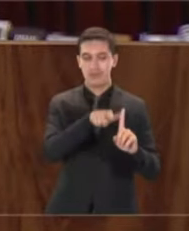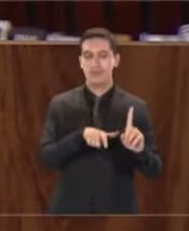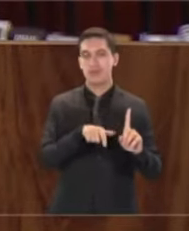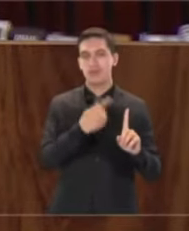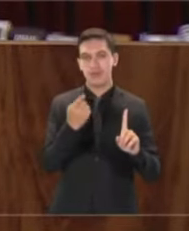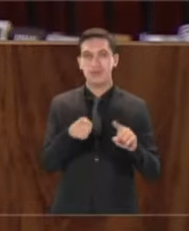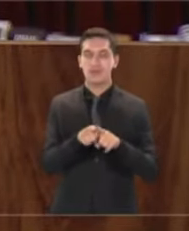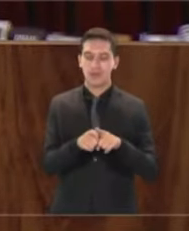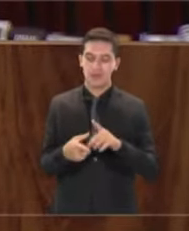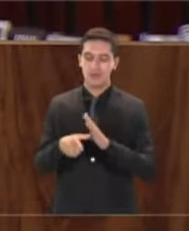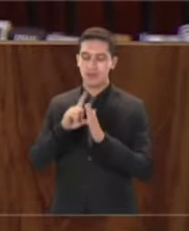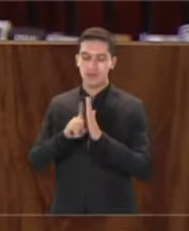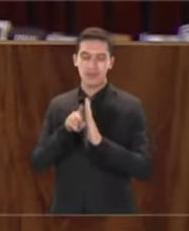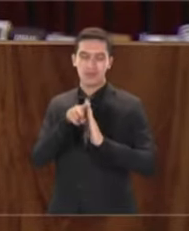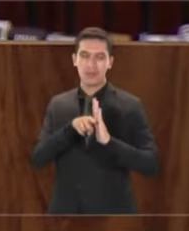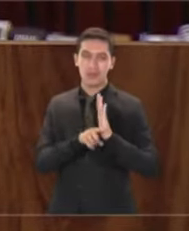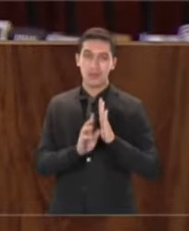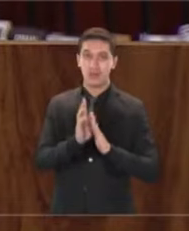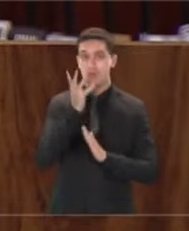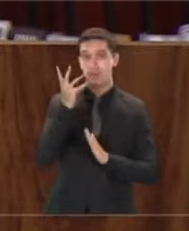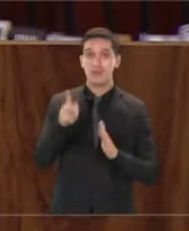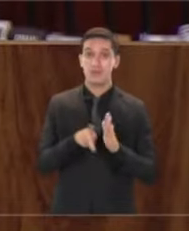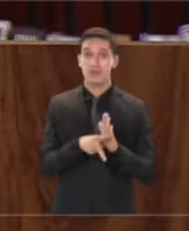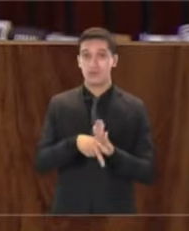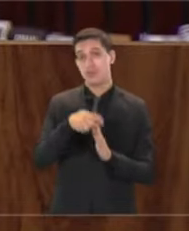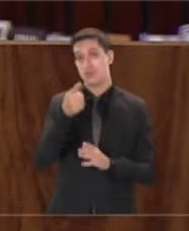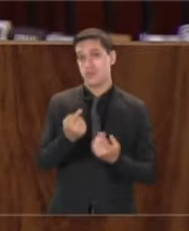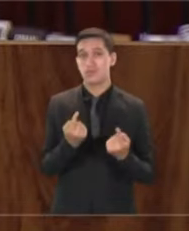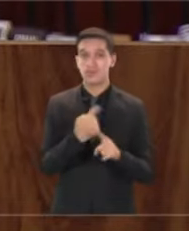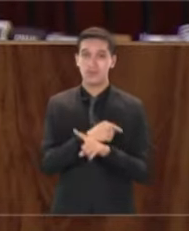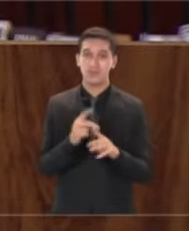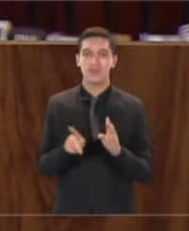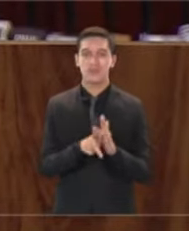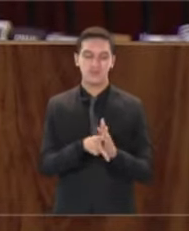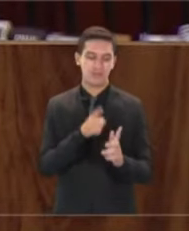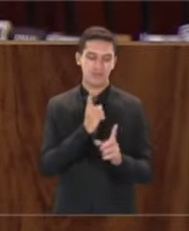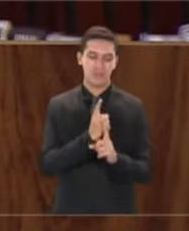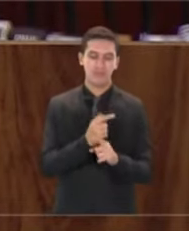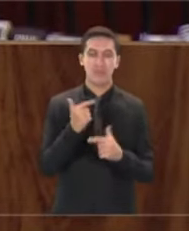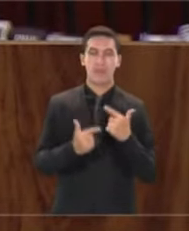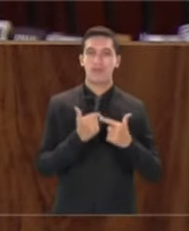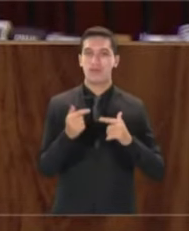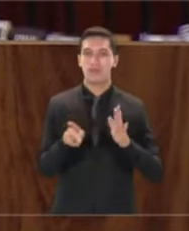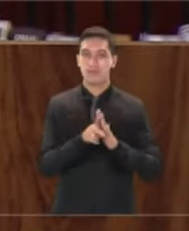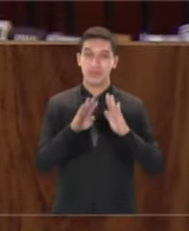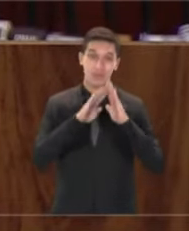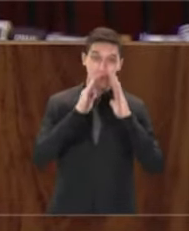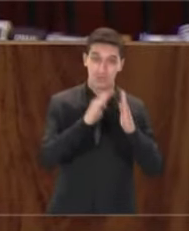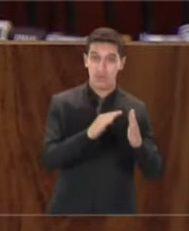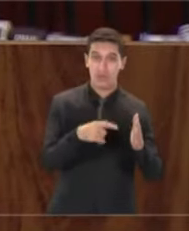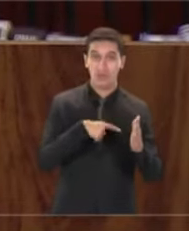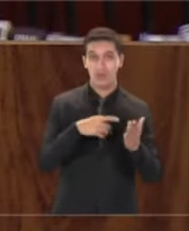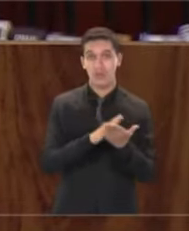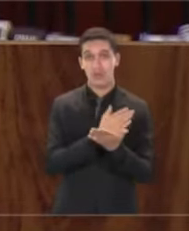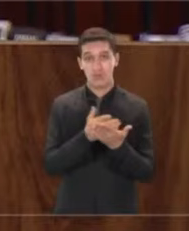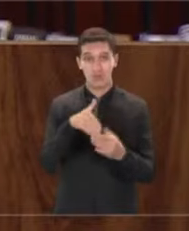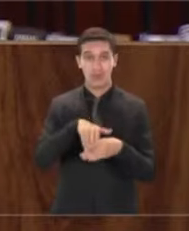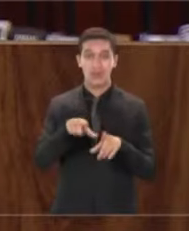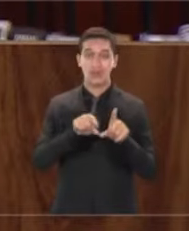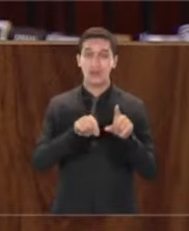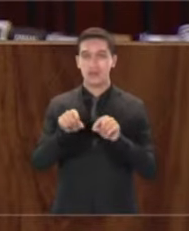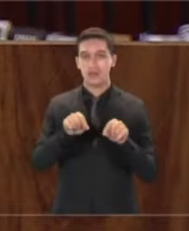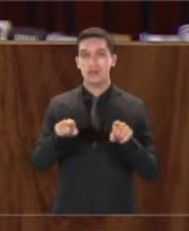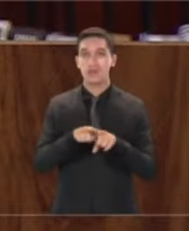a pesquisa realizada, em nítido desvirtuamento do serviço com o objetivo de alcançar dividendos eleitorais.